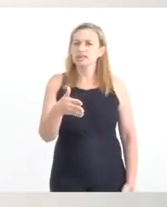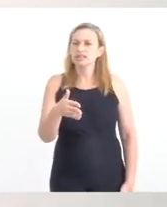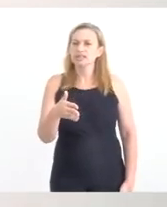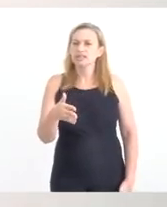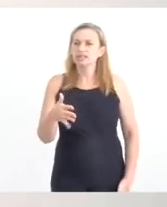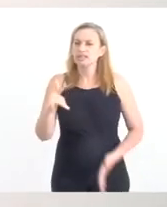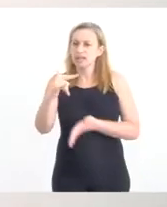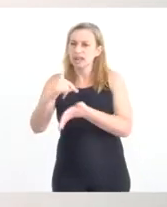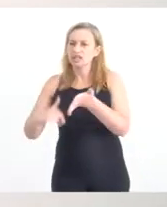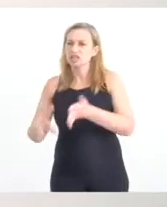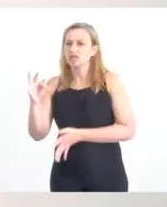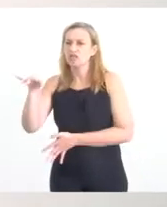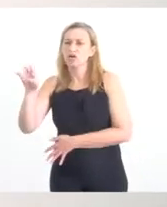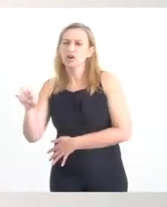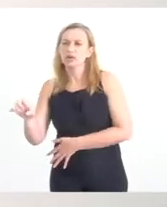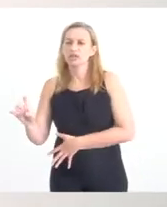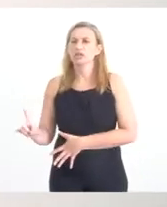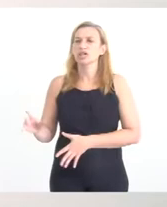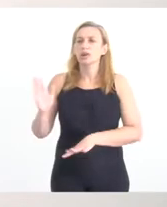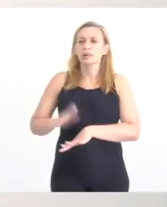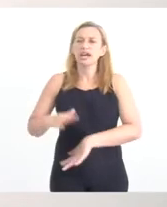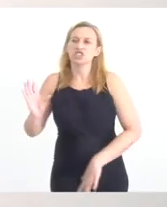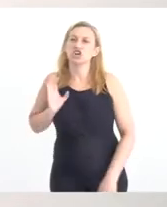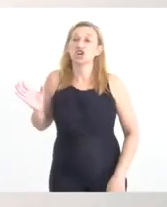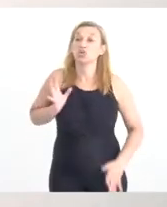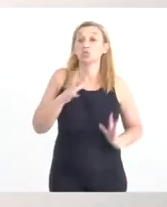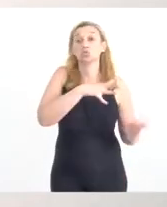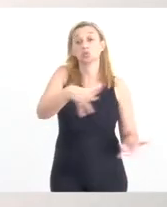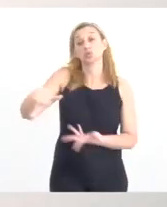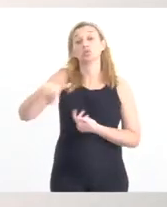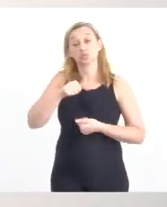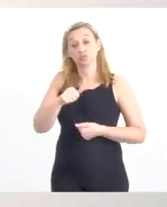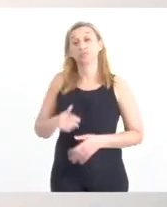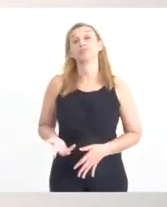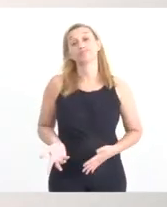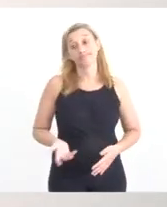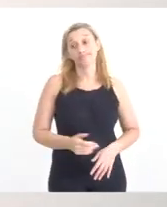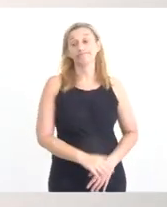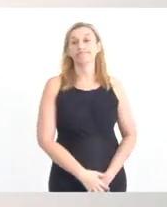lista da Forbes dos mais ricos do mundo